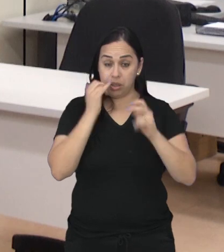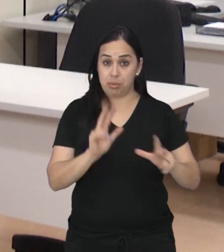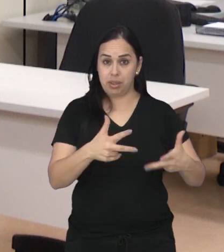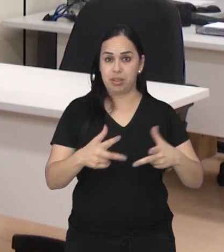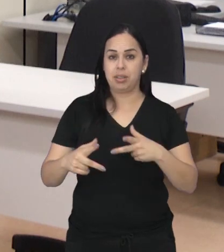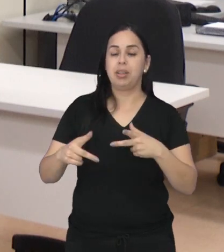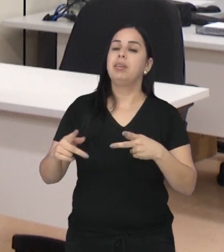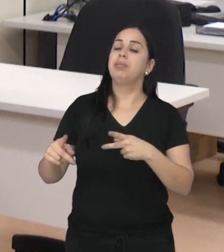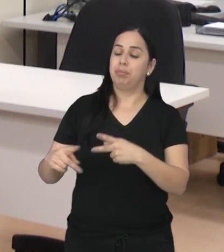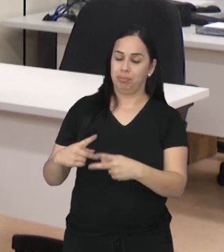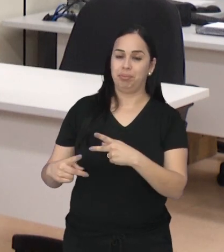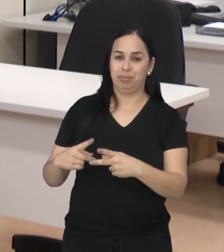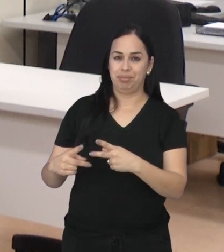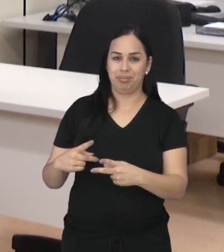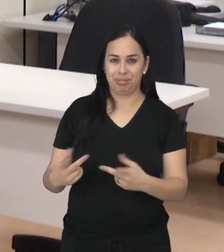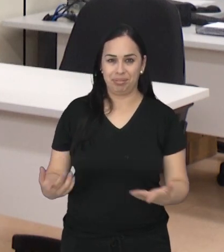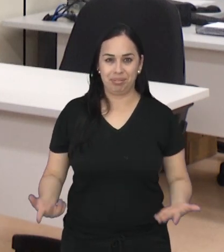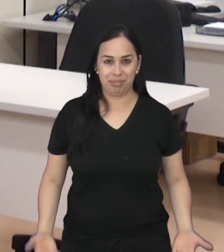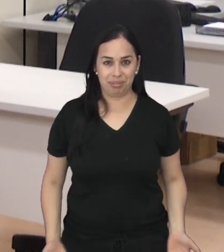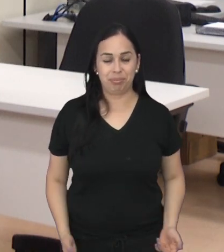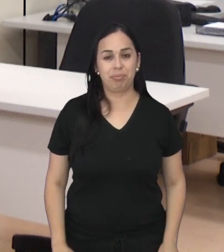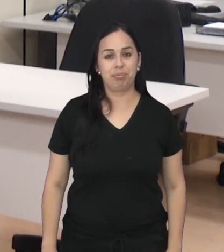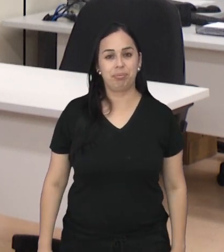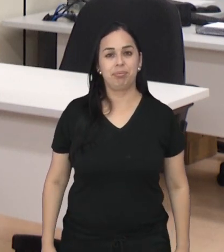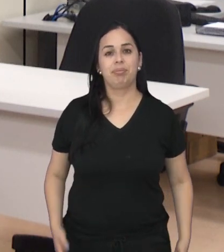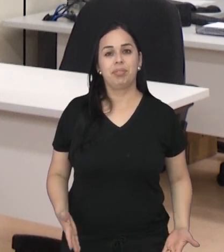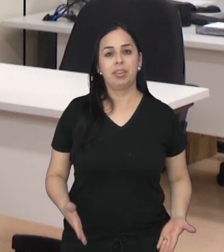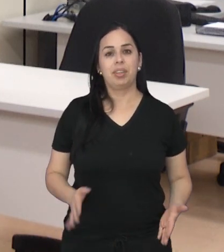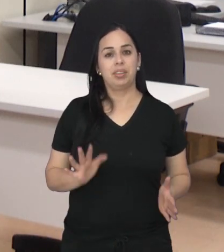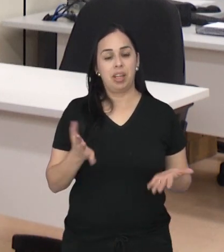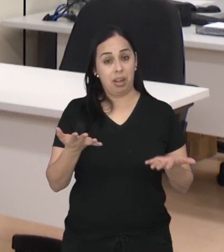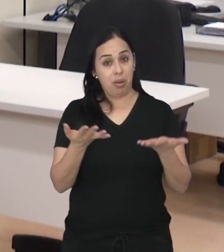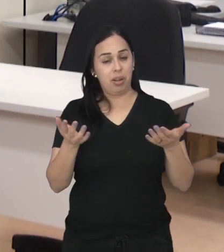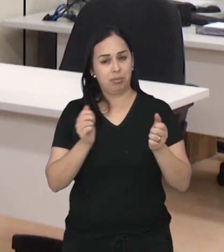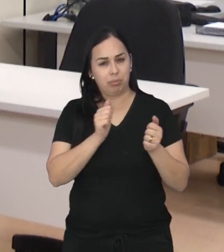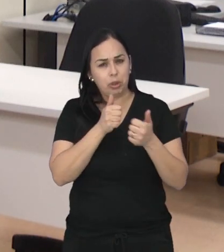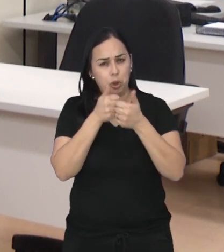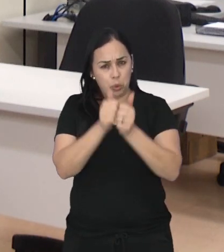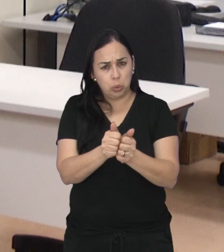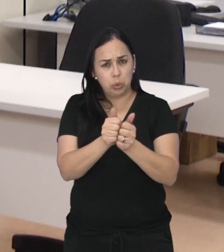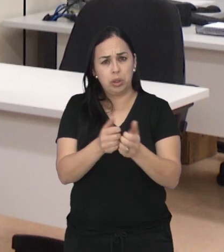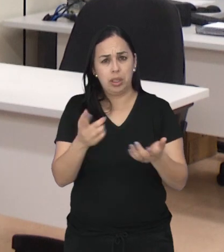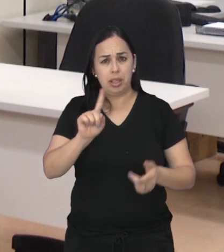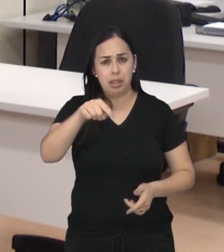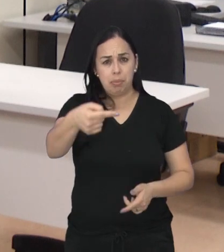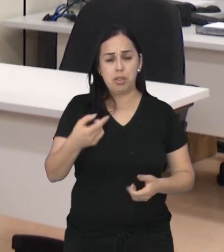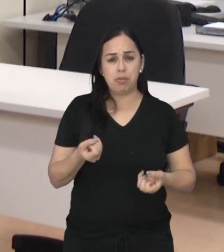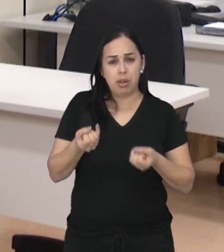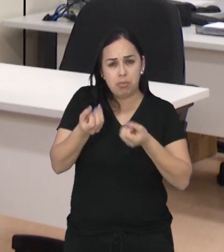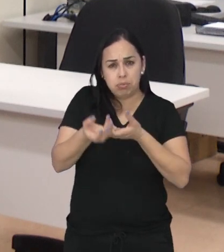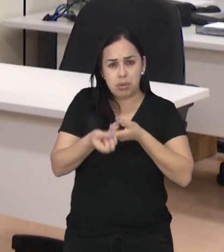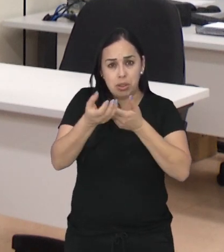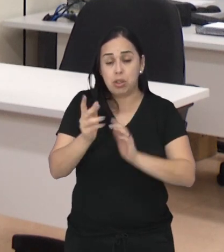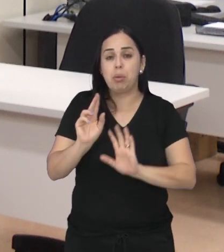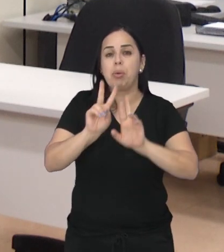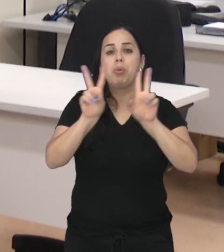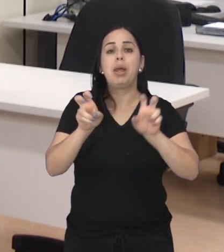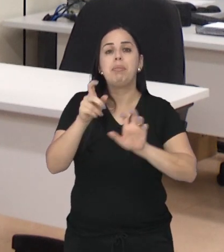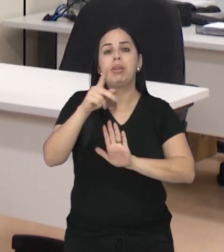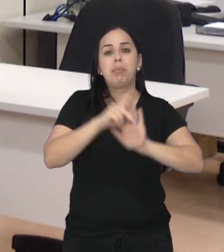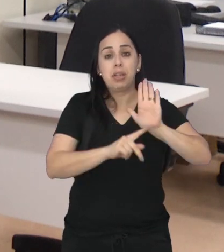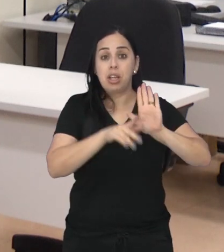notícias da Câmara Municipal e também da nossa cidade. Fique com a gente, daqui a pouco trago informações sobre um